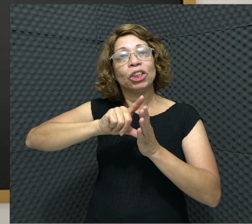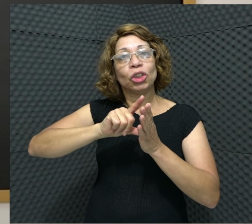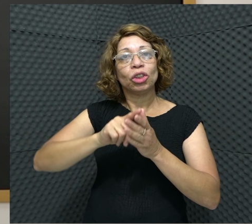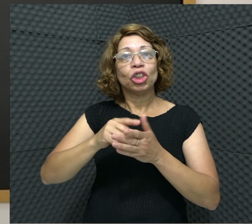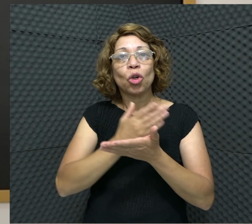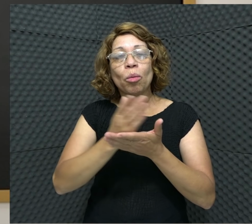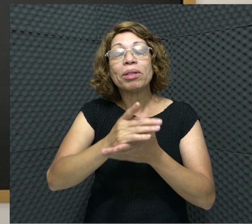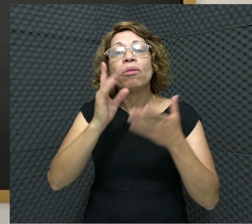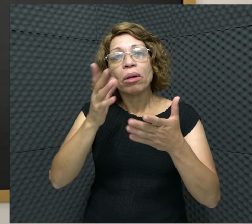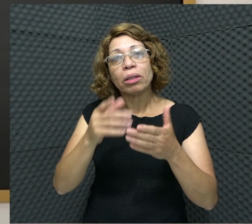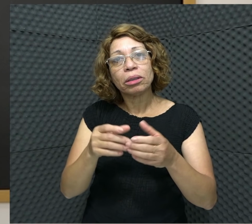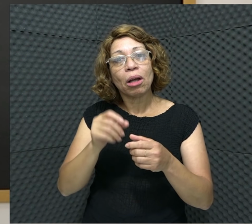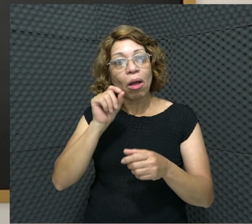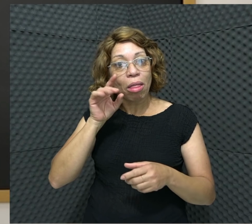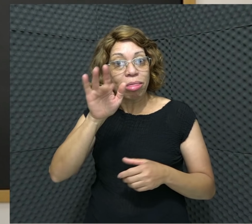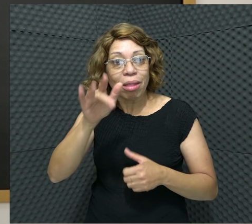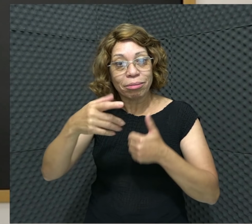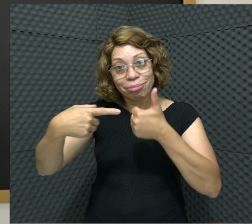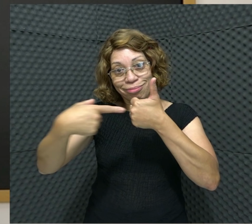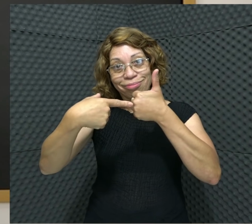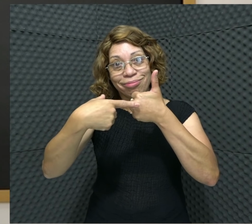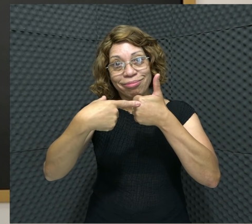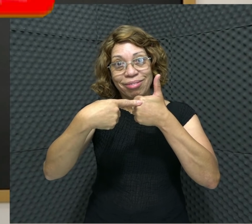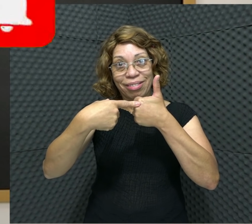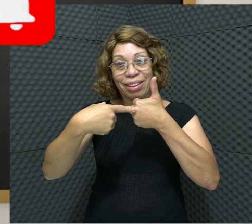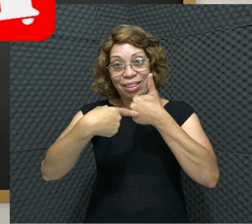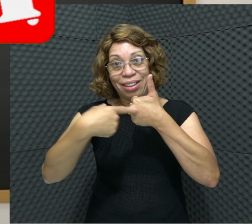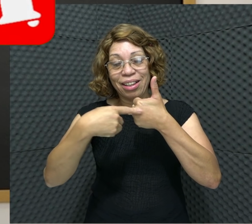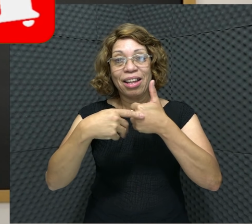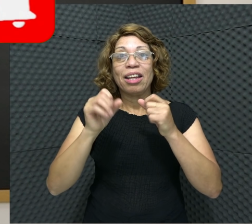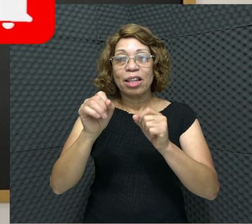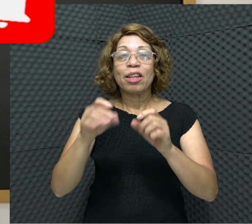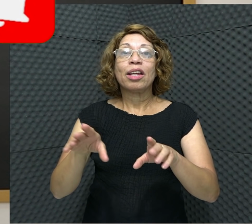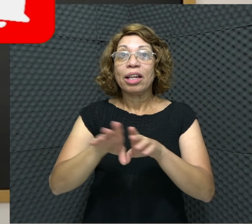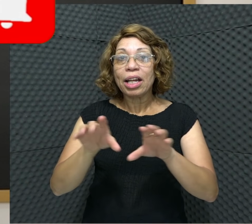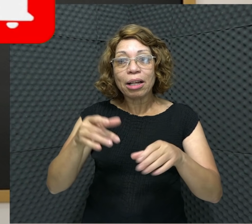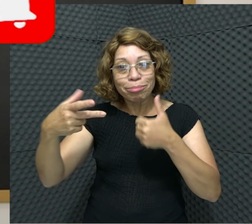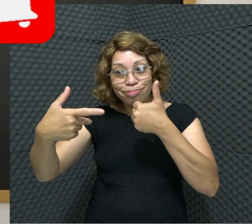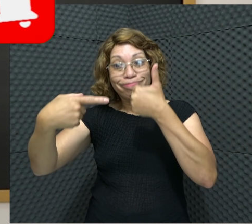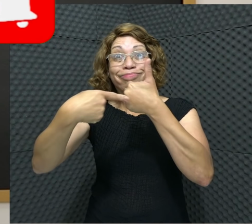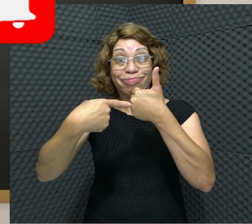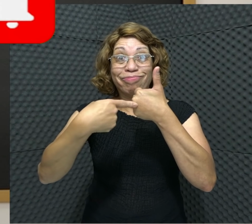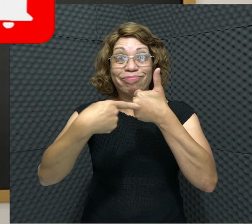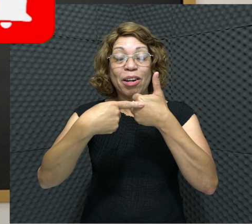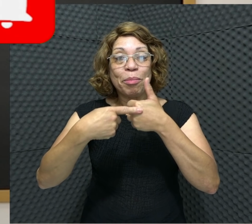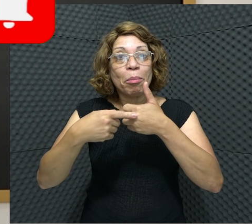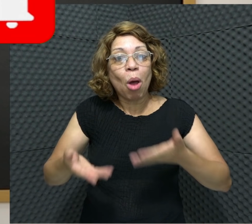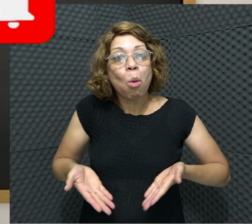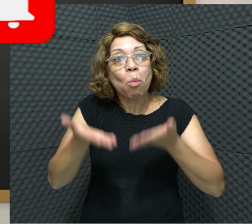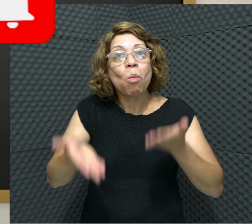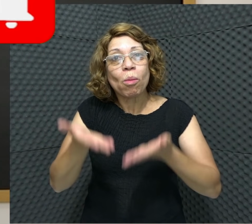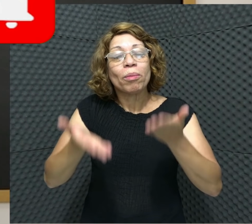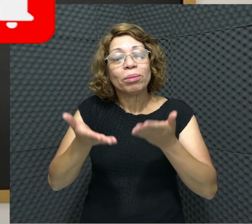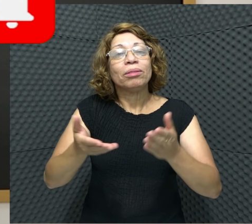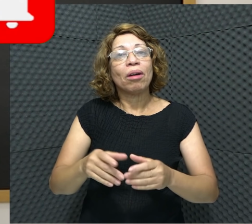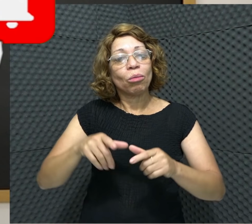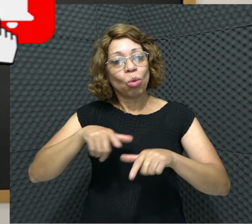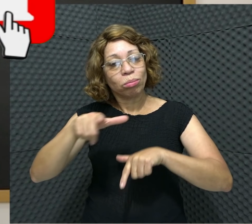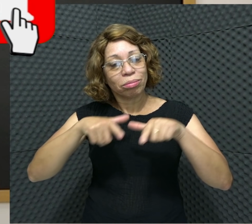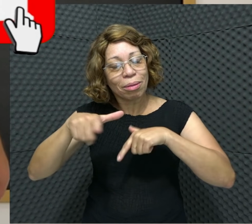pedir para que você se inscreva no canal, ative o sininho de notificações, deixe aquele like para incentivar o